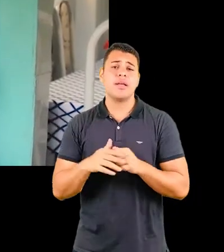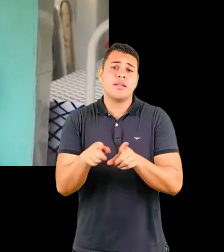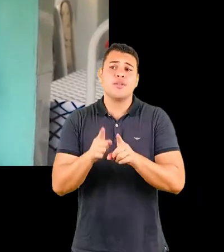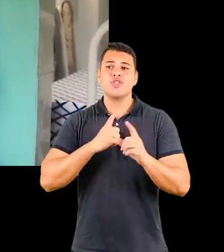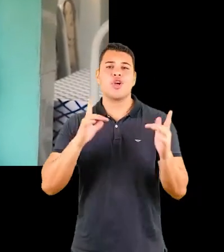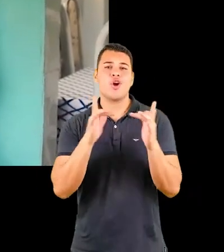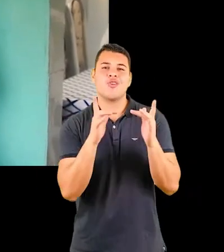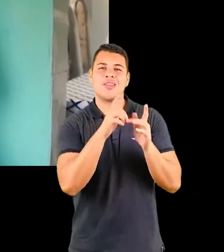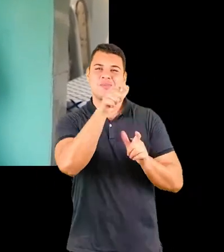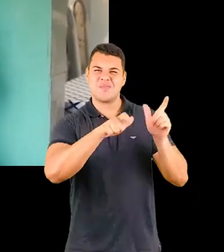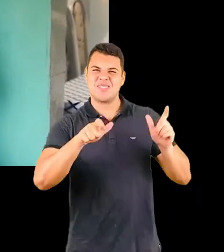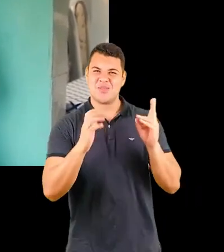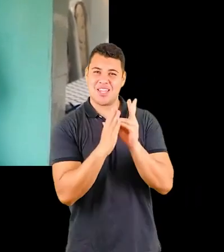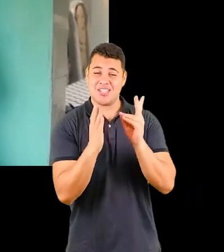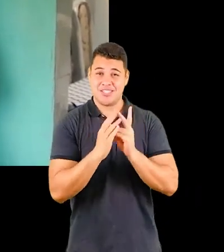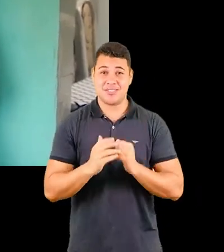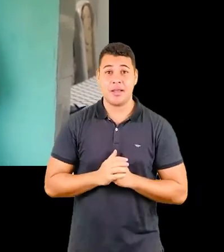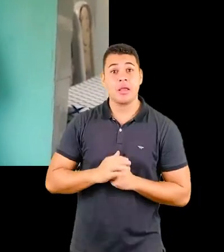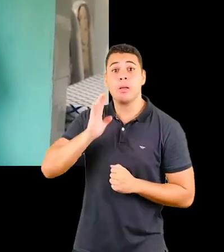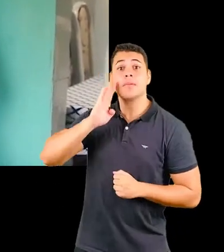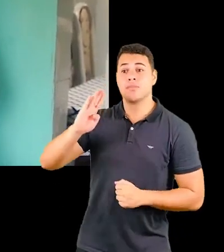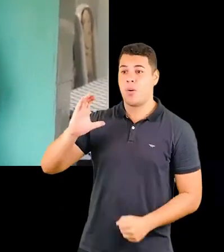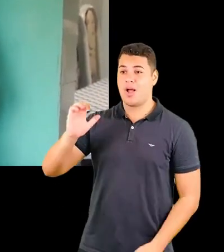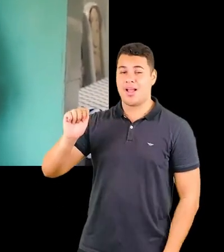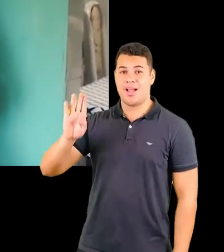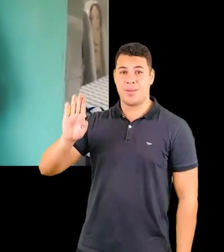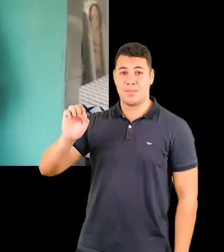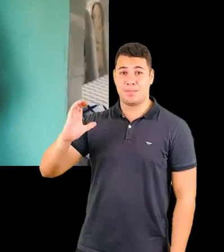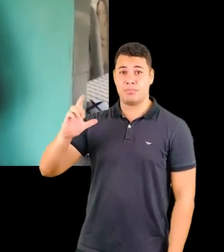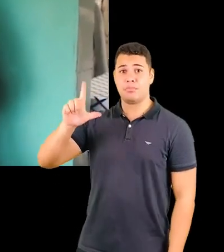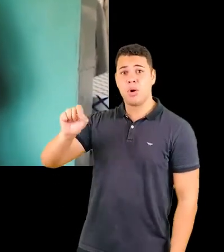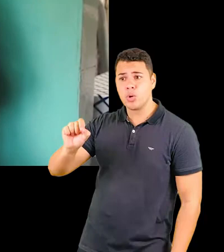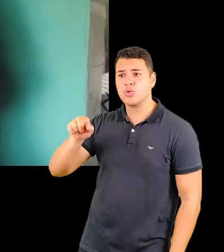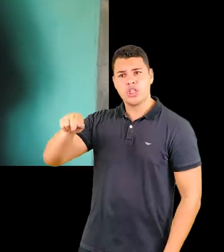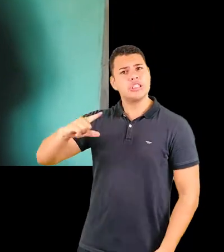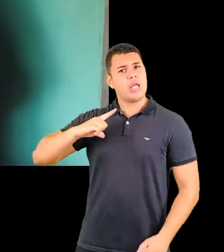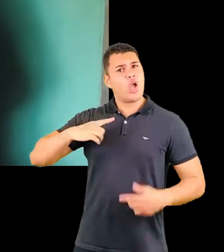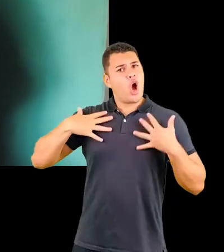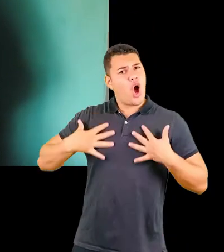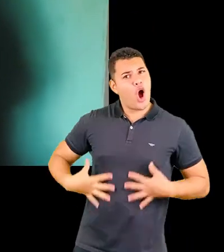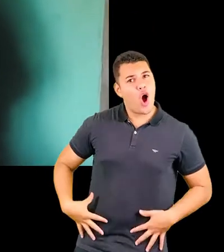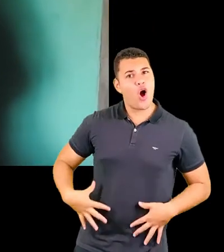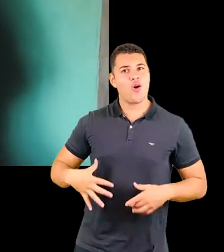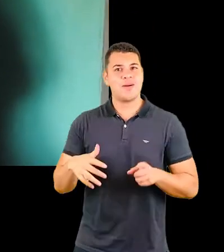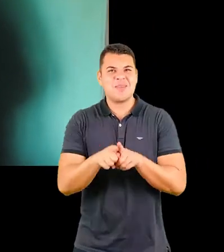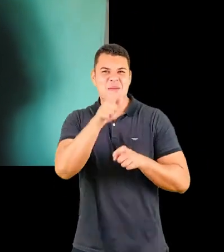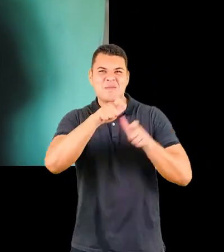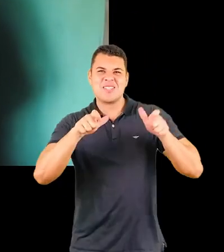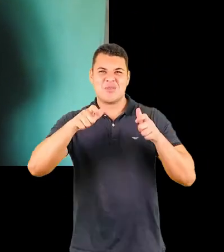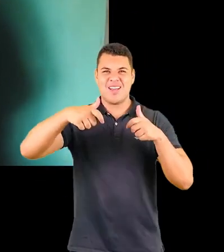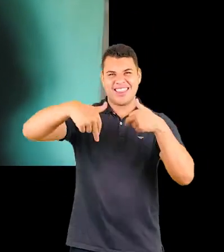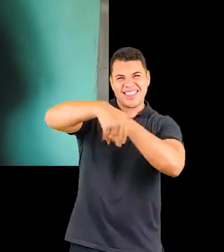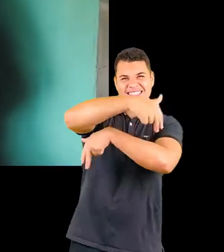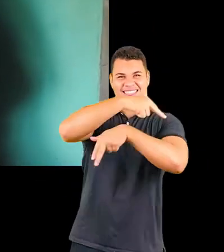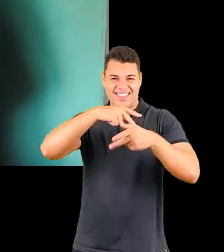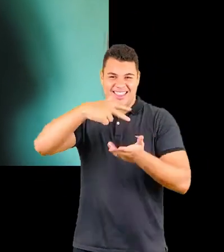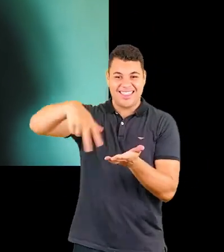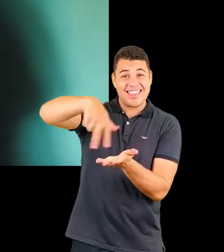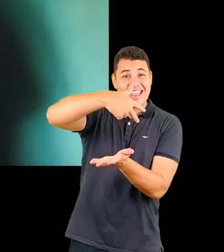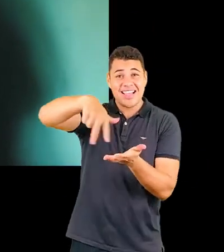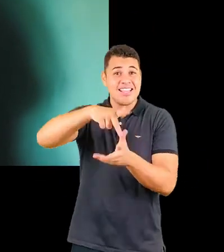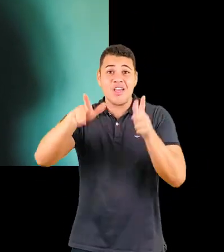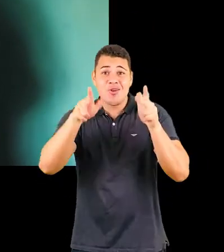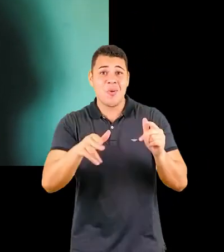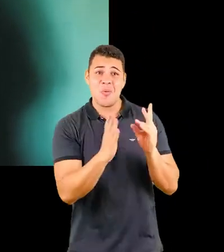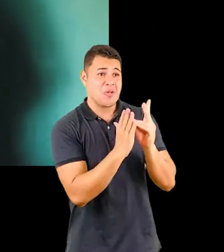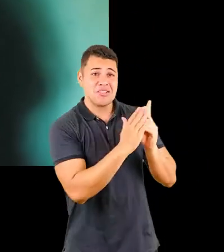o índio, o caboclo, ele tem uma parte de índio. Mas eles se vestem e dançam. A dança